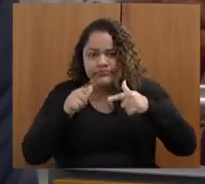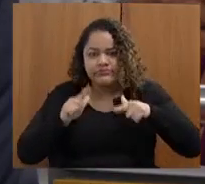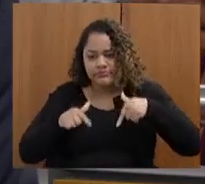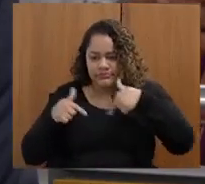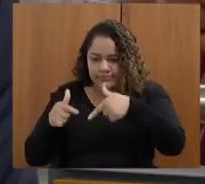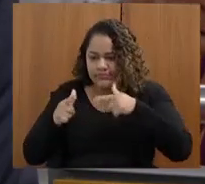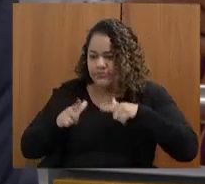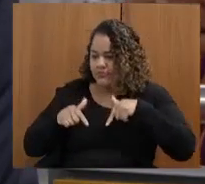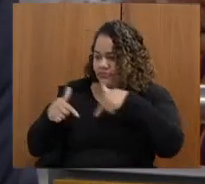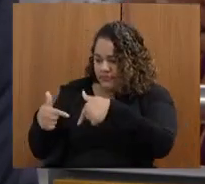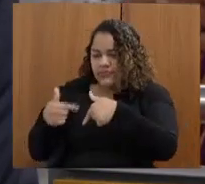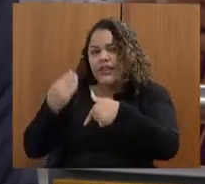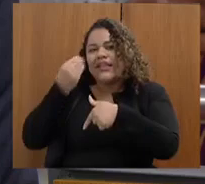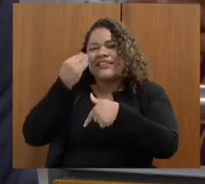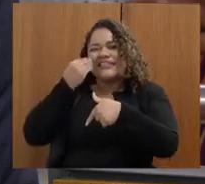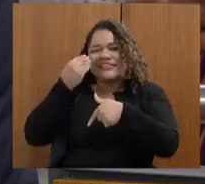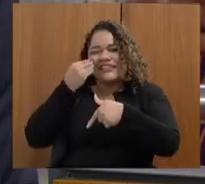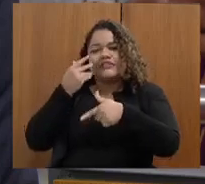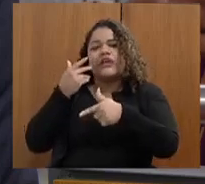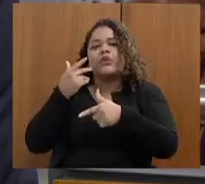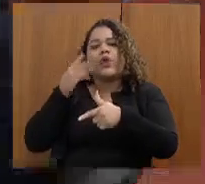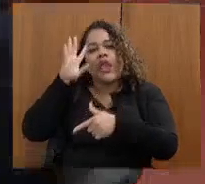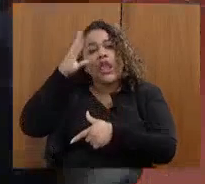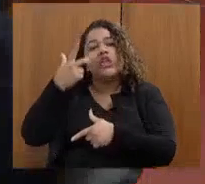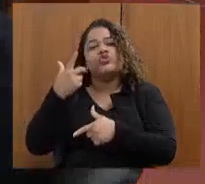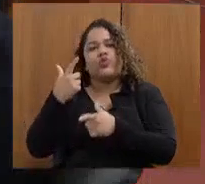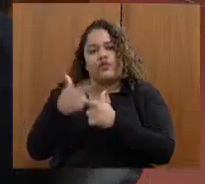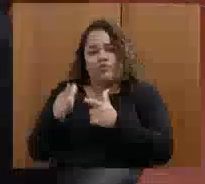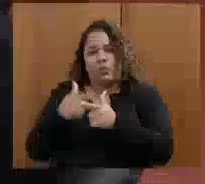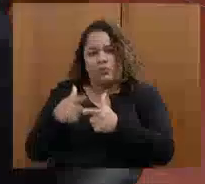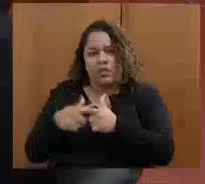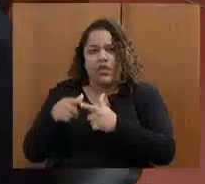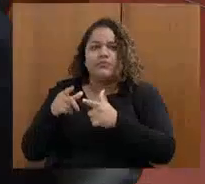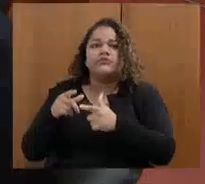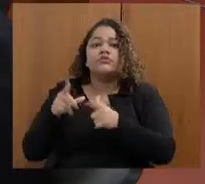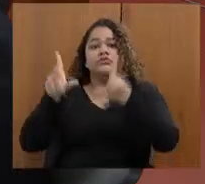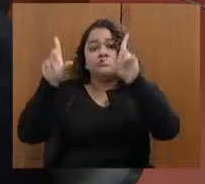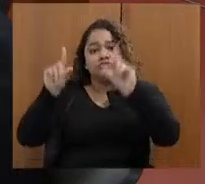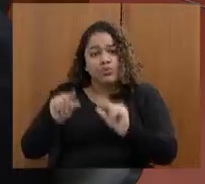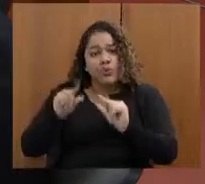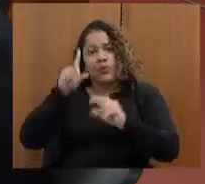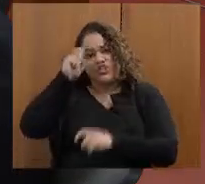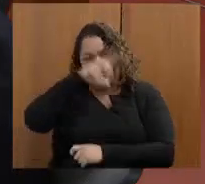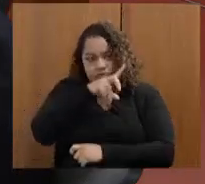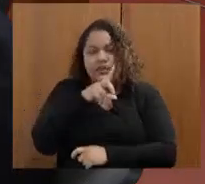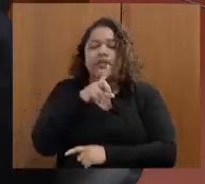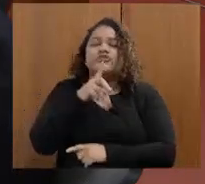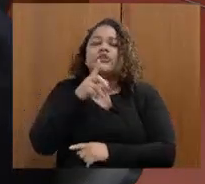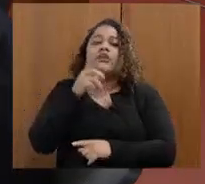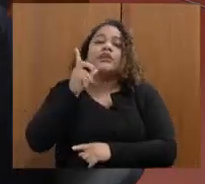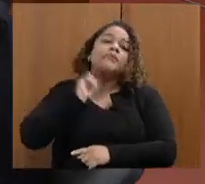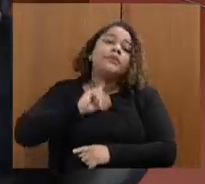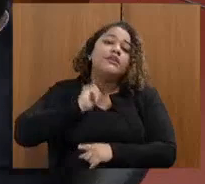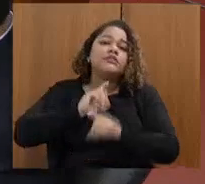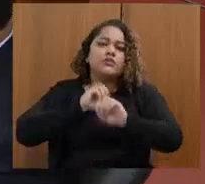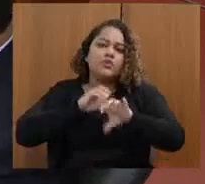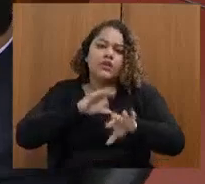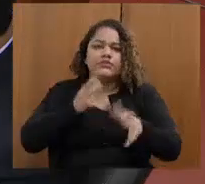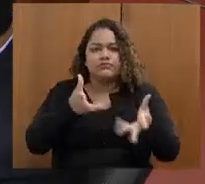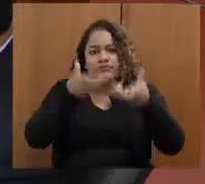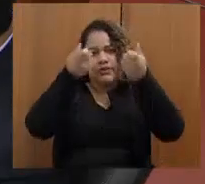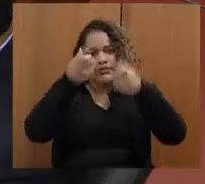tentando resolver as dificuldades e poder trazer a educação de Minas da melhor qualidade possível Muito obrigado deputado